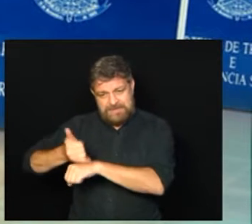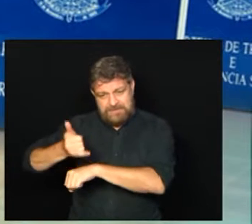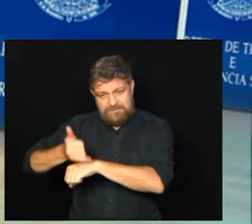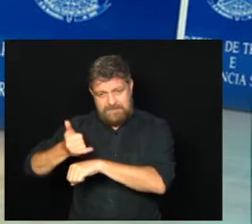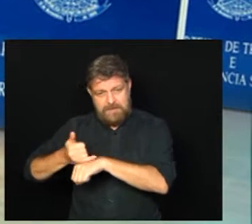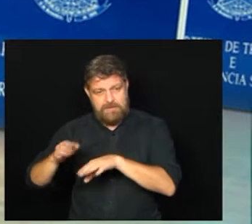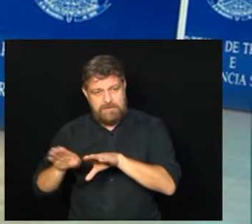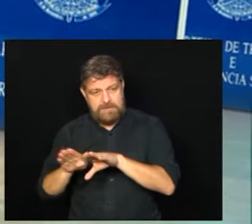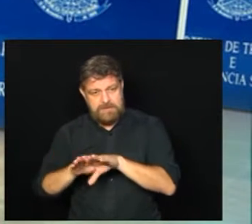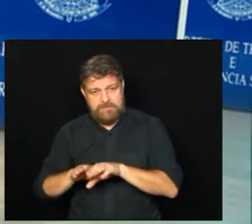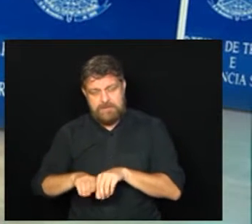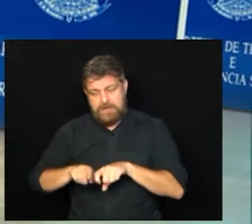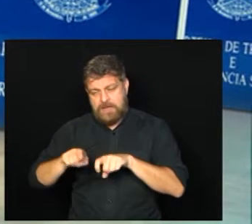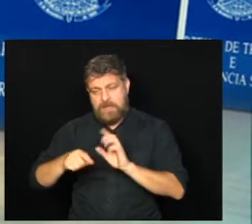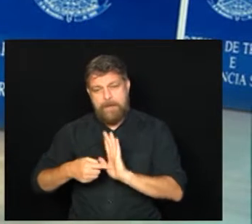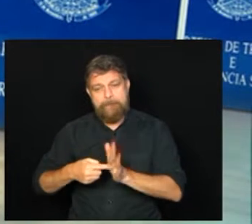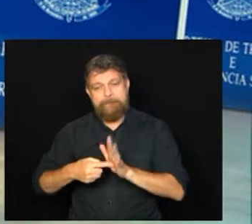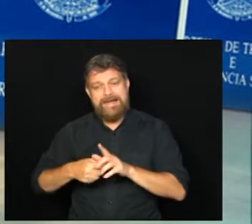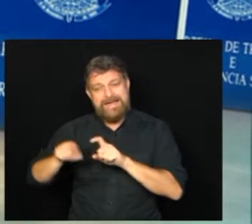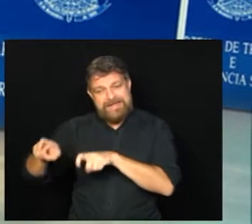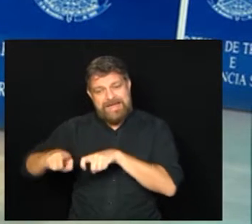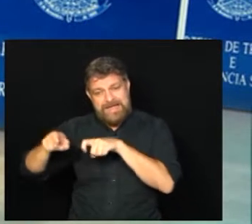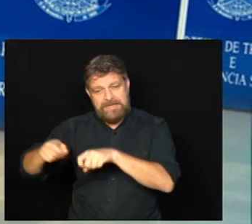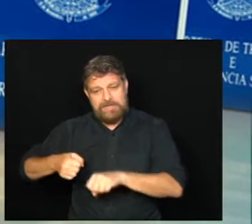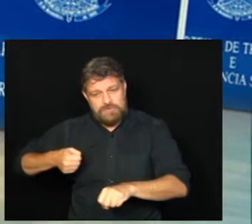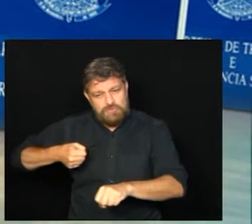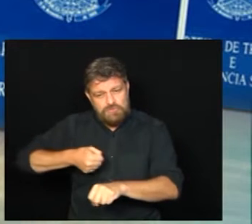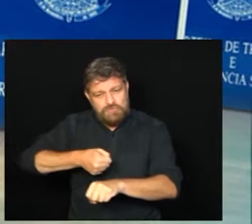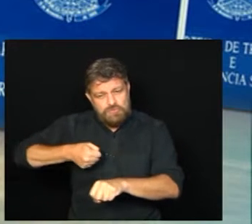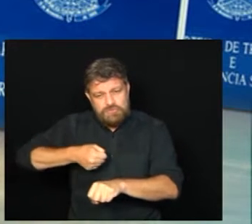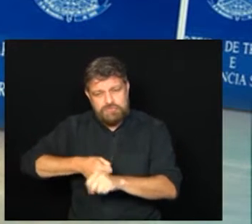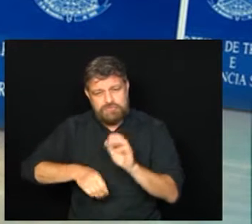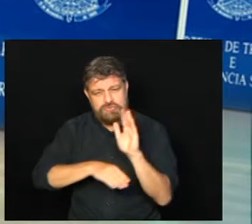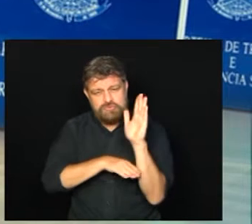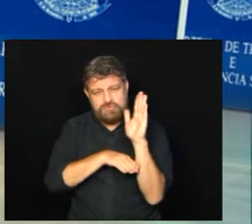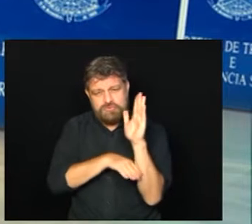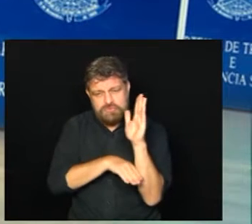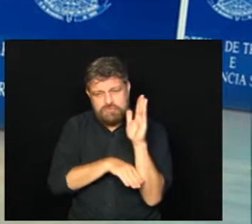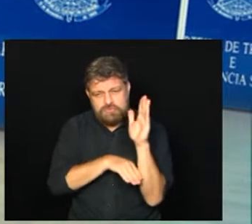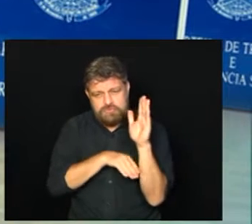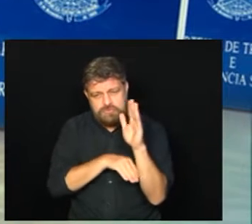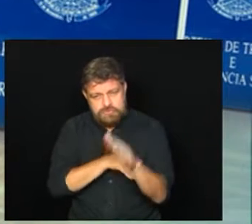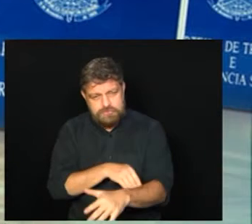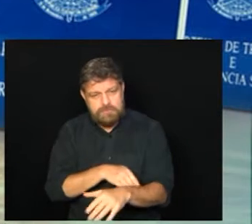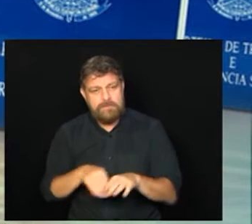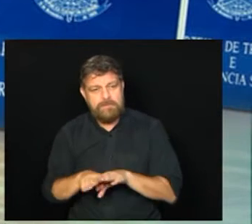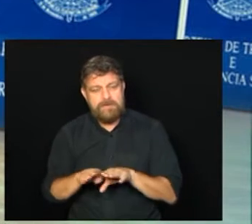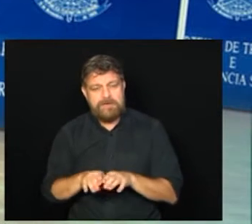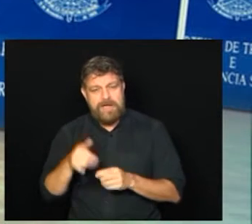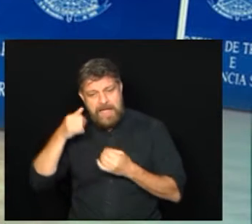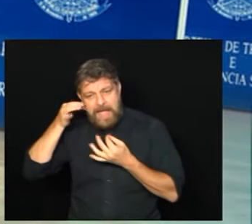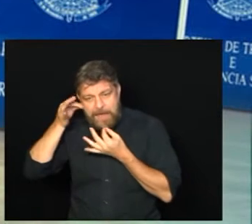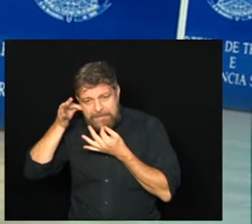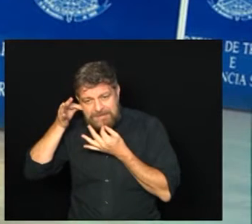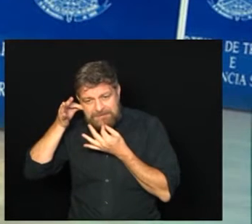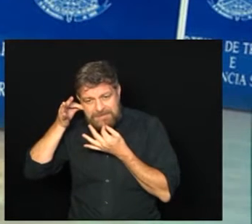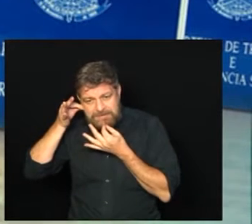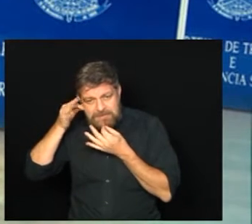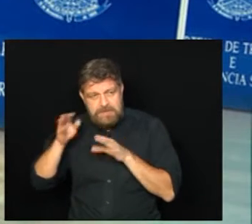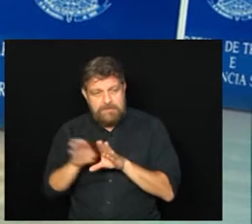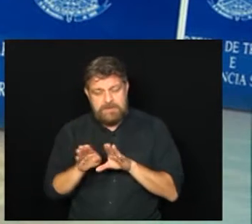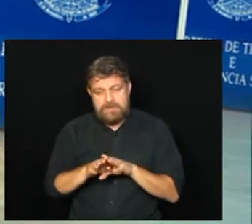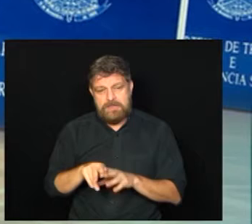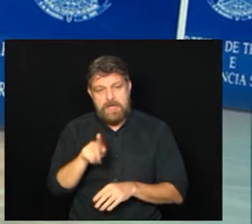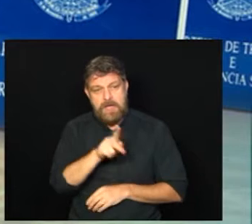de máquinas agrícolas, operador de motosserra, operador de telemarketing ativo, pedreiro, professor